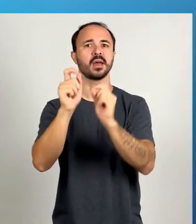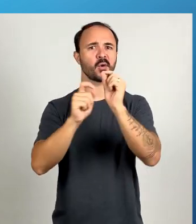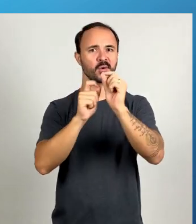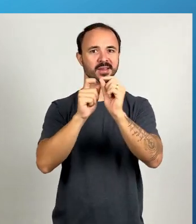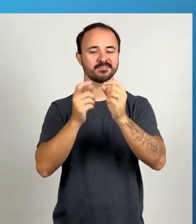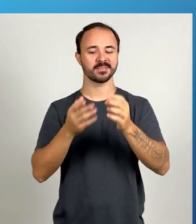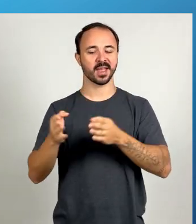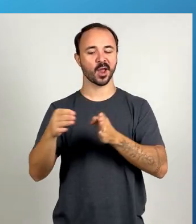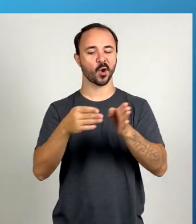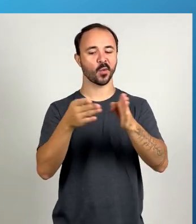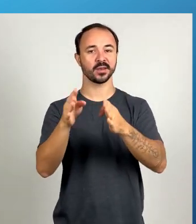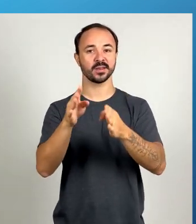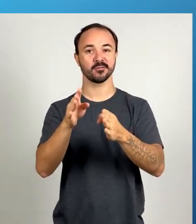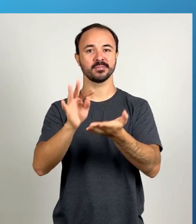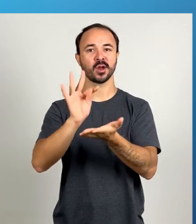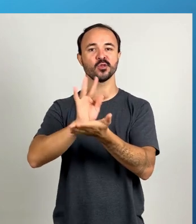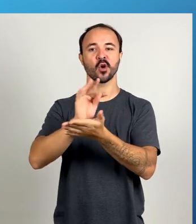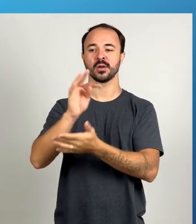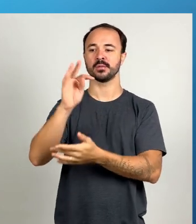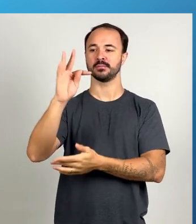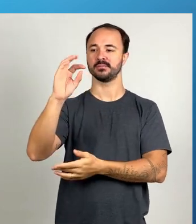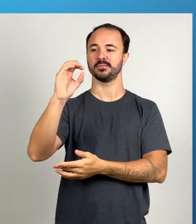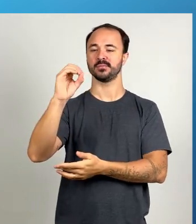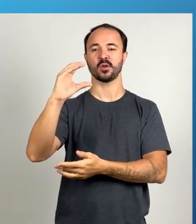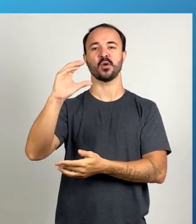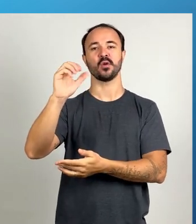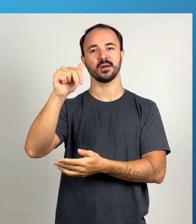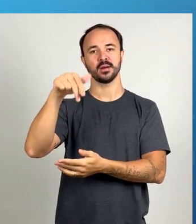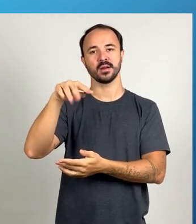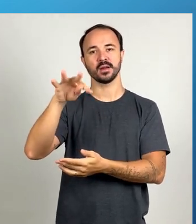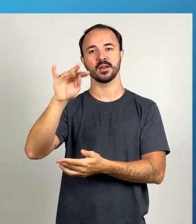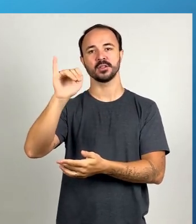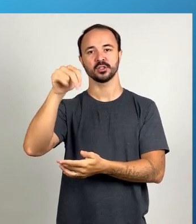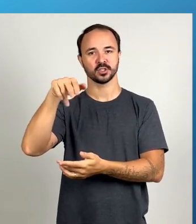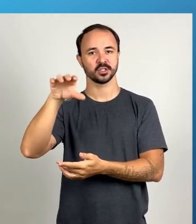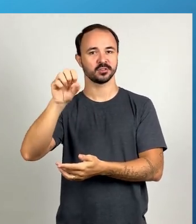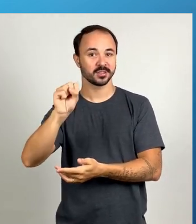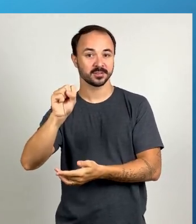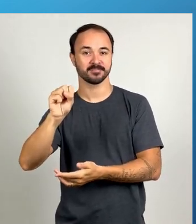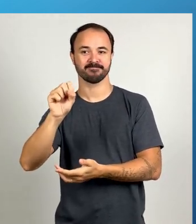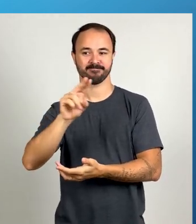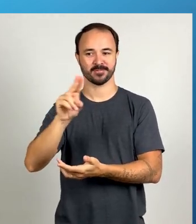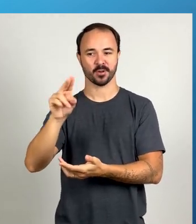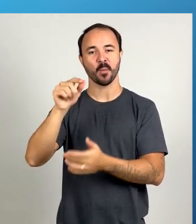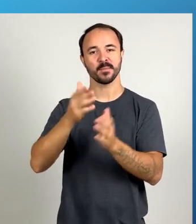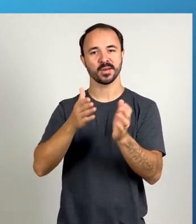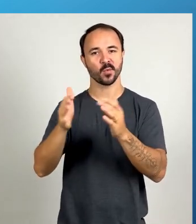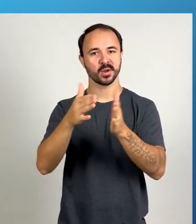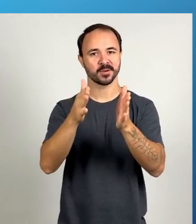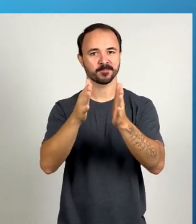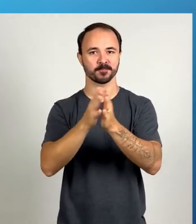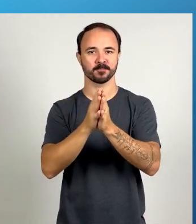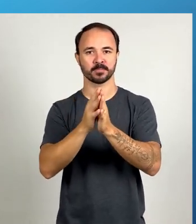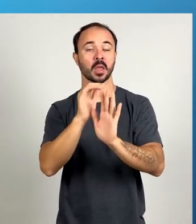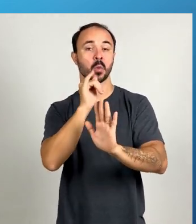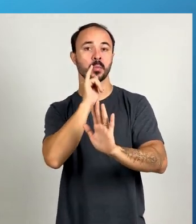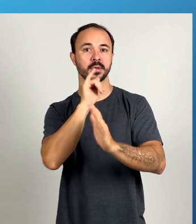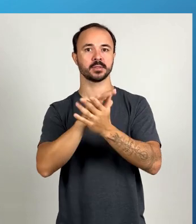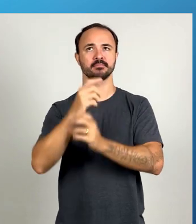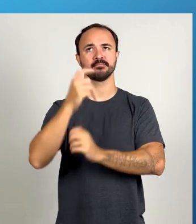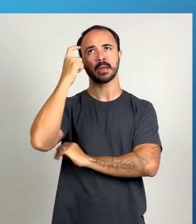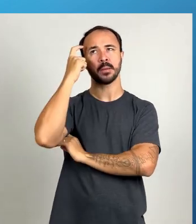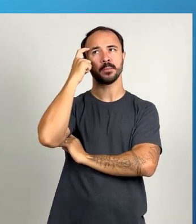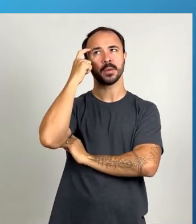majestoso rio Tocantins. Então prestem atenção, tentem se imaginar, tá, onde vocês estão agora, na